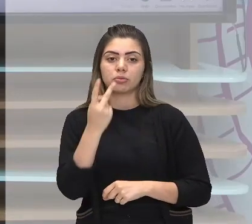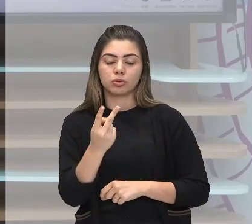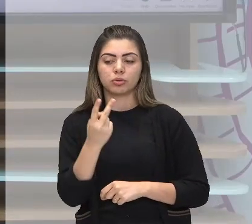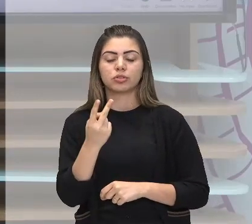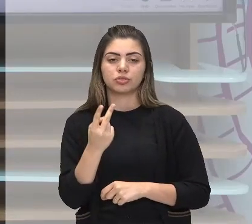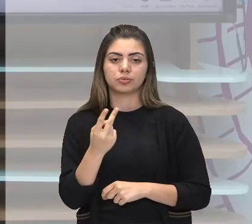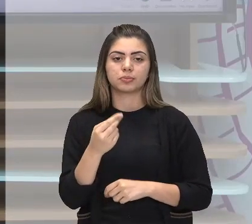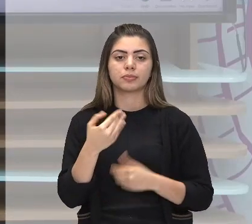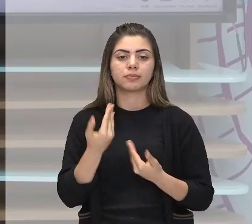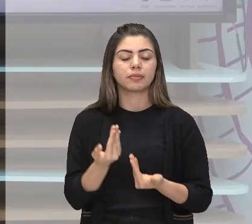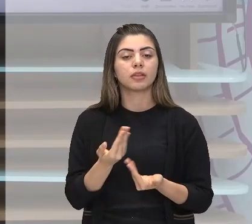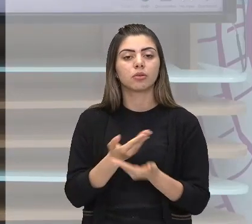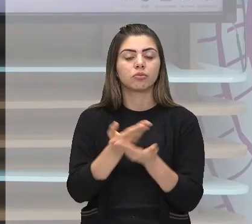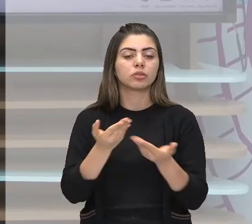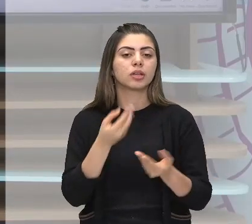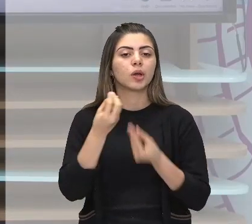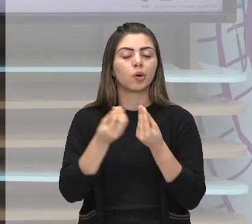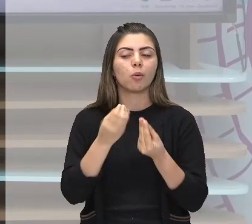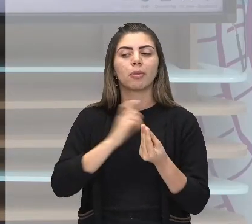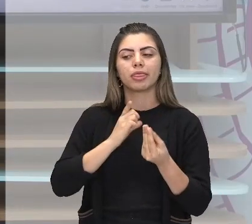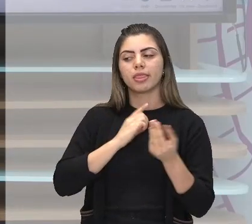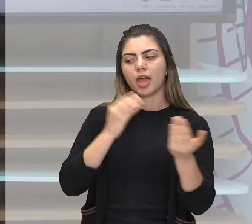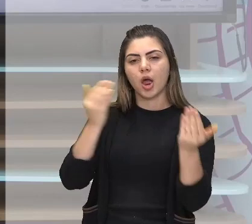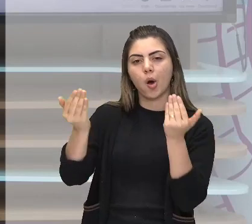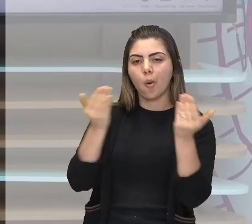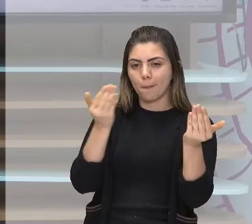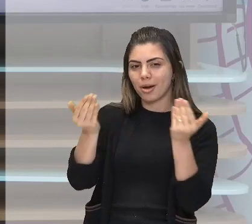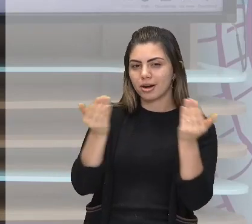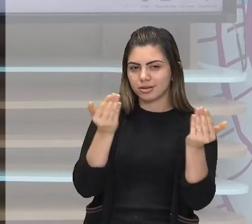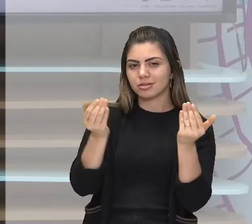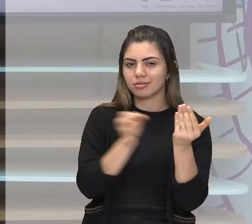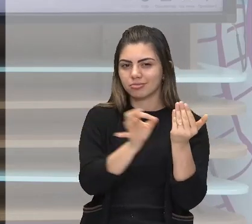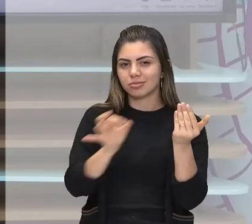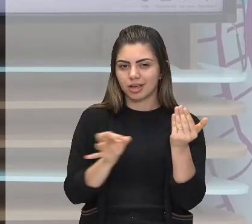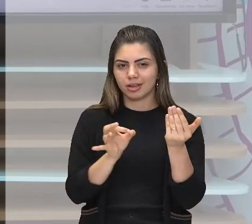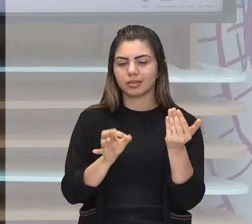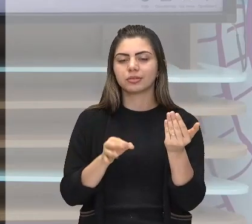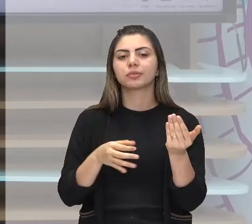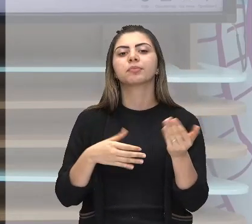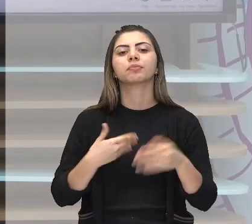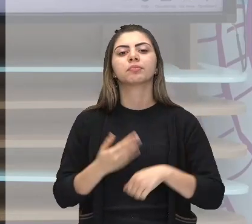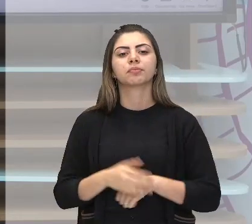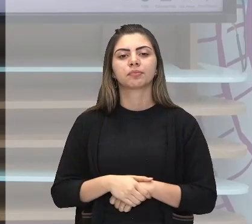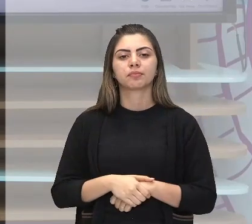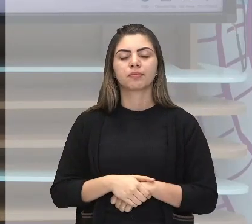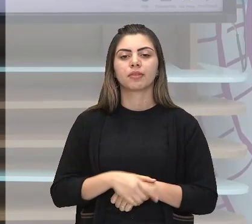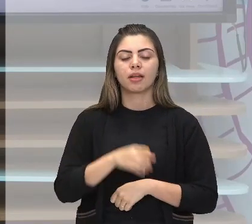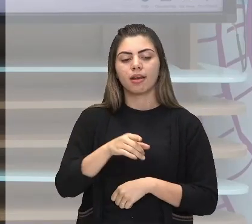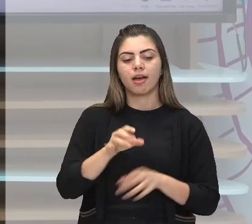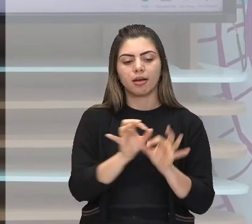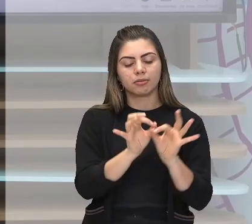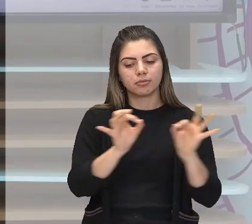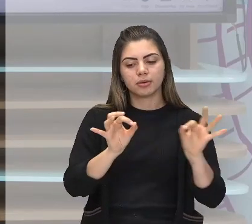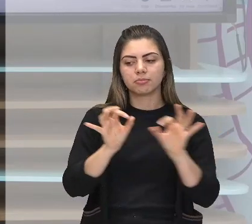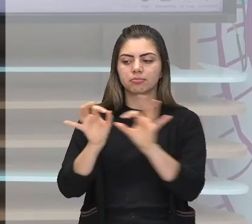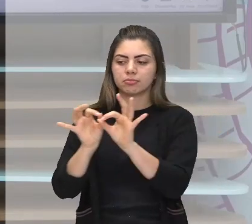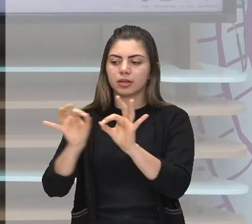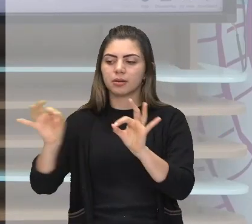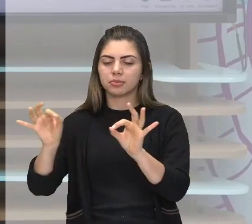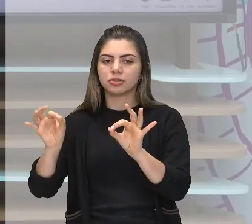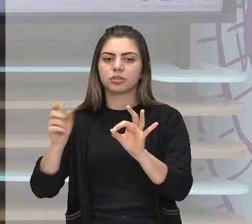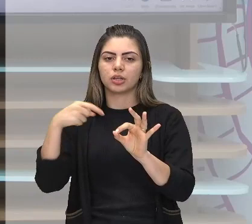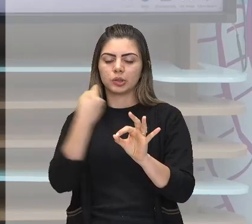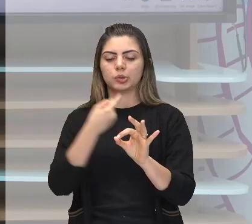seja, você está comparando, né? Comparando em relação às suas medidas. É isso que eu quis dizer quando